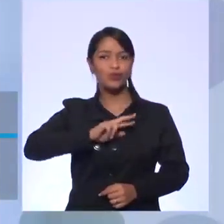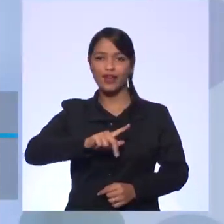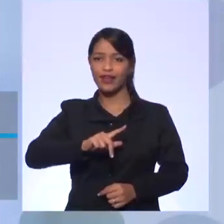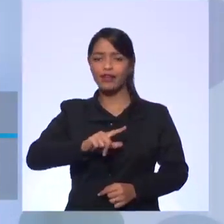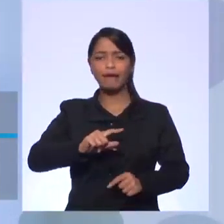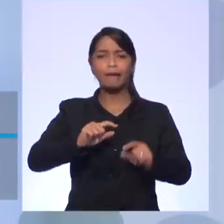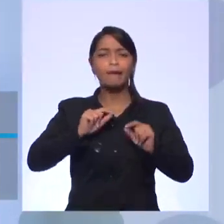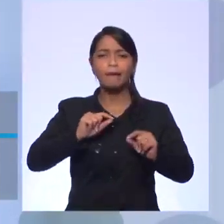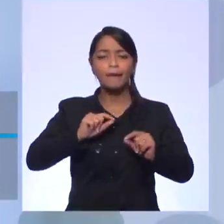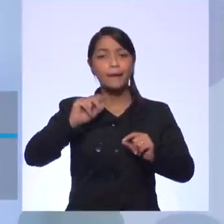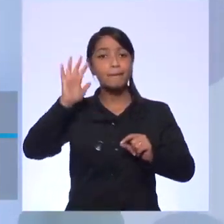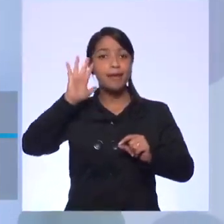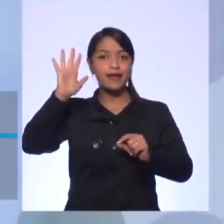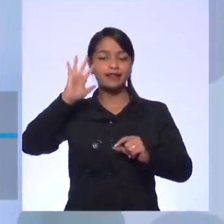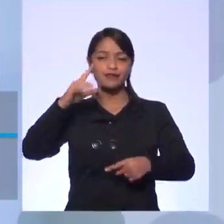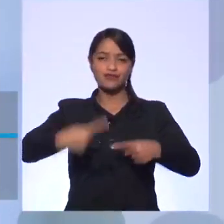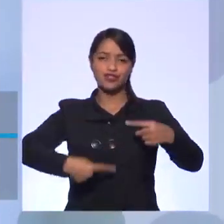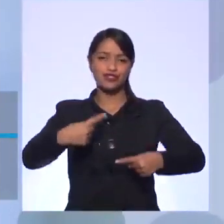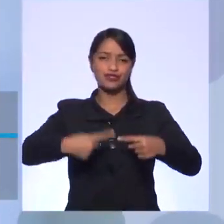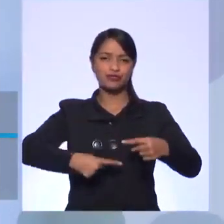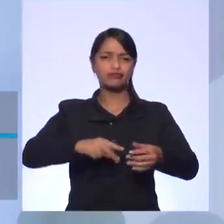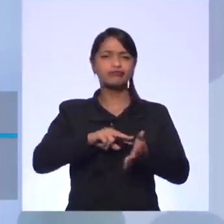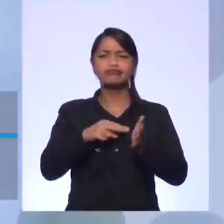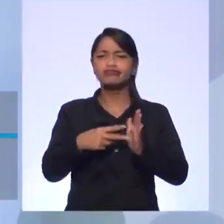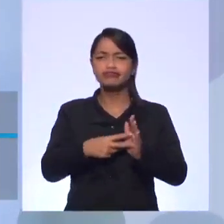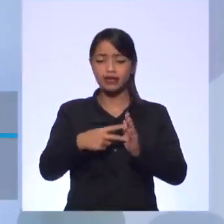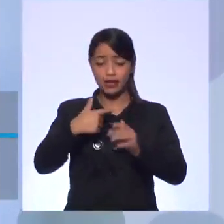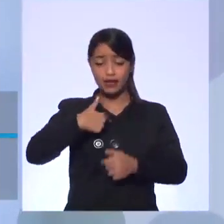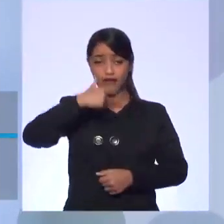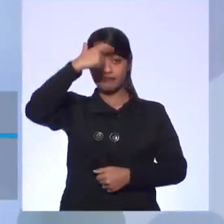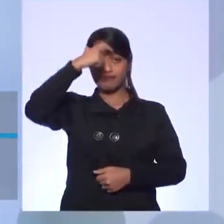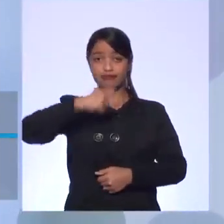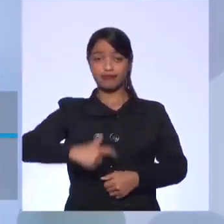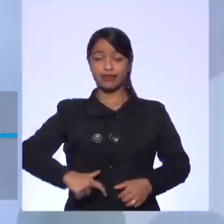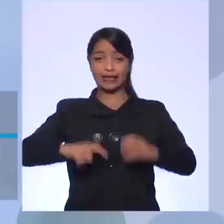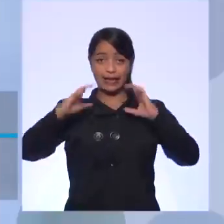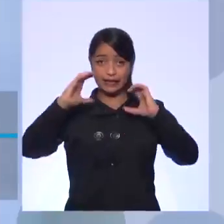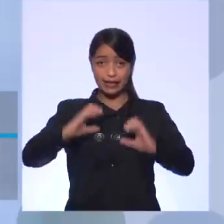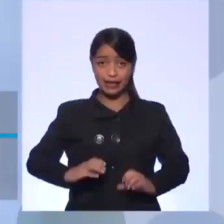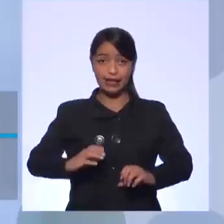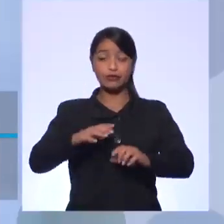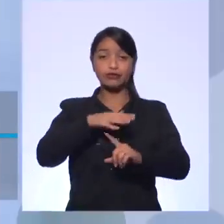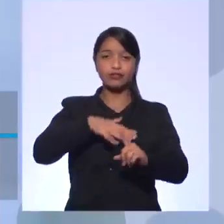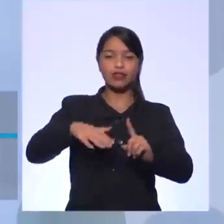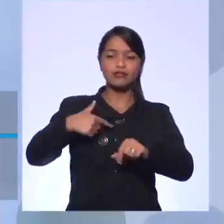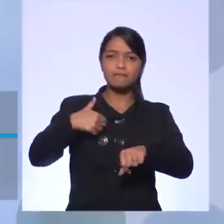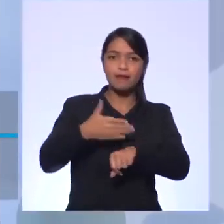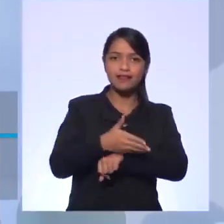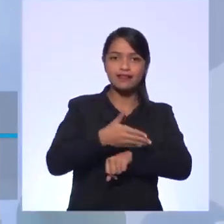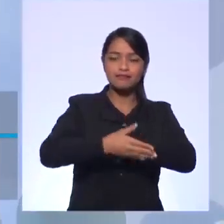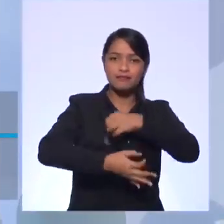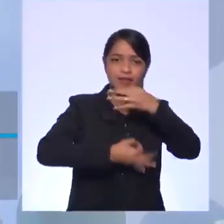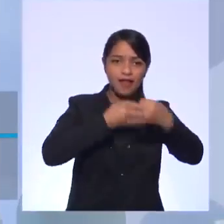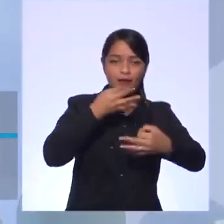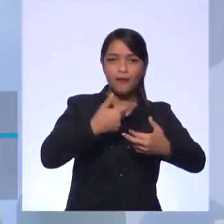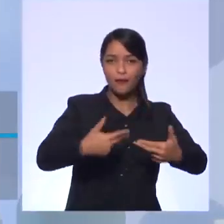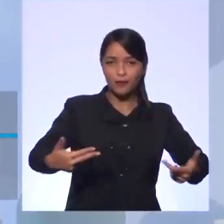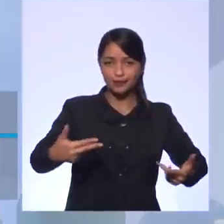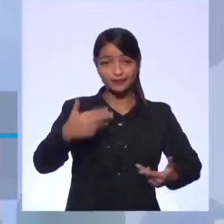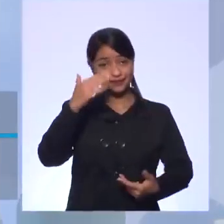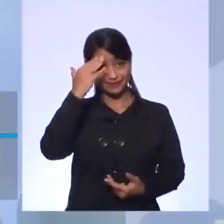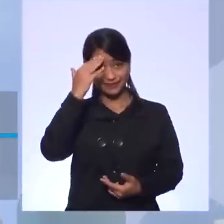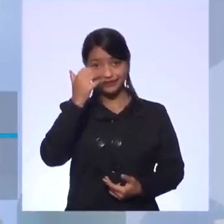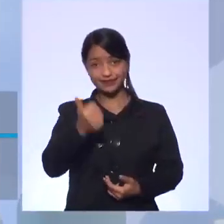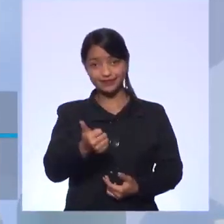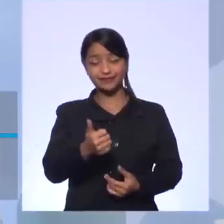onde um cidadão ele começa a intervir, a participar nessa sociedade, está bem? Então, vamos